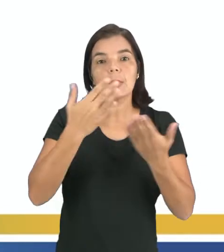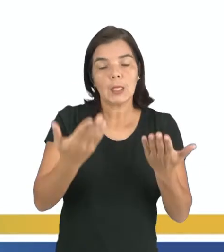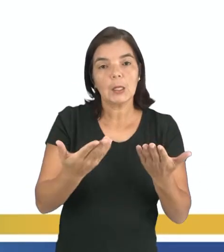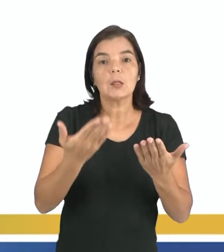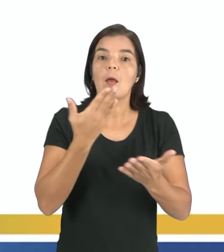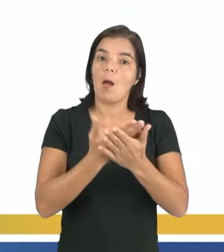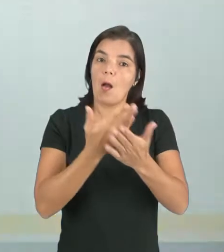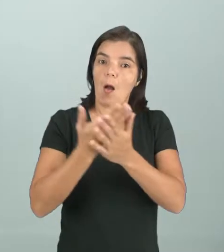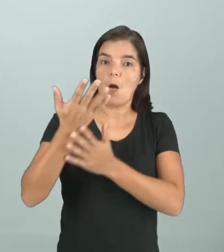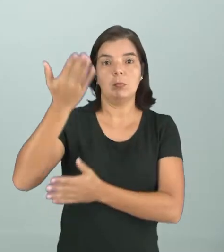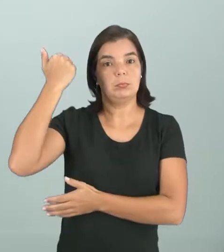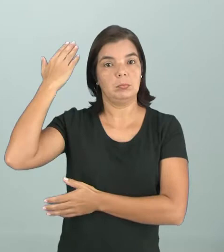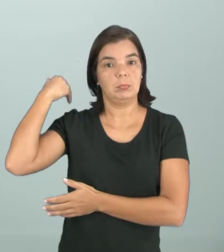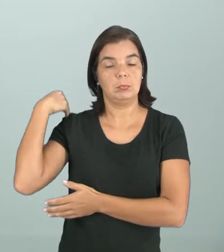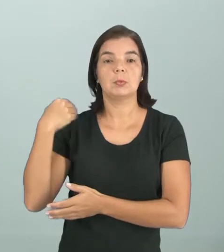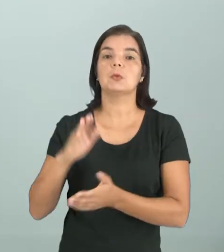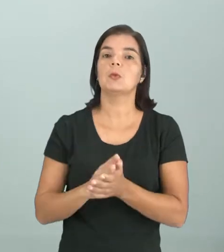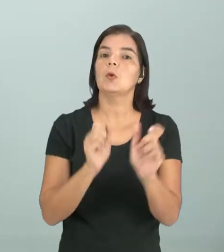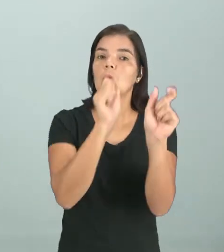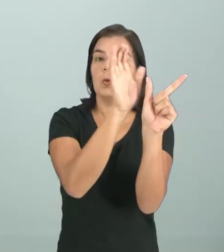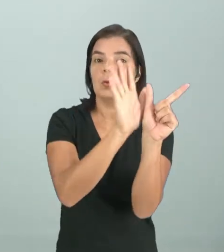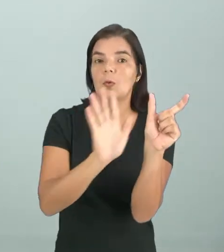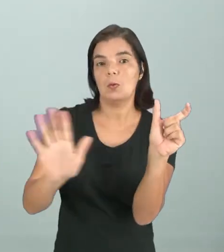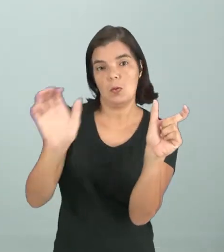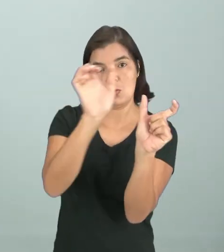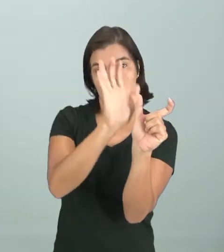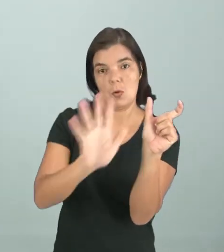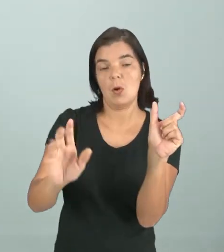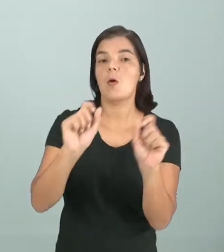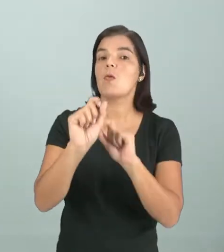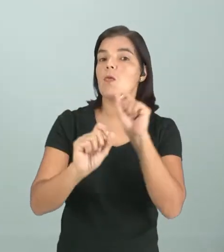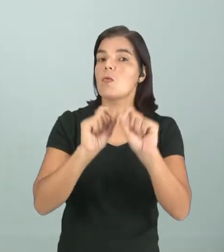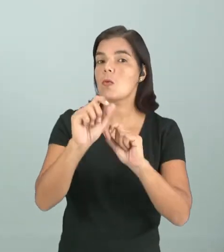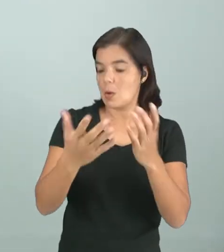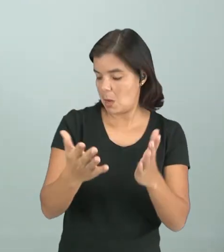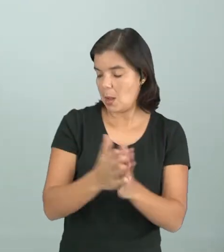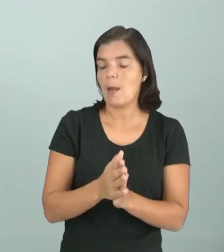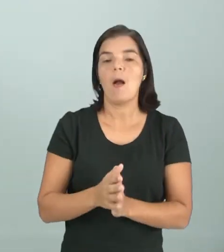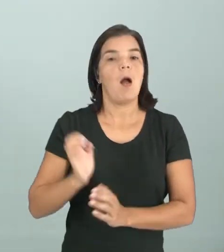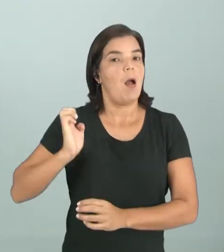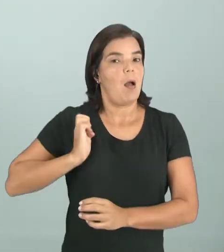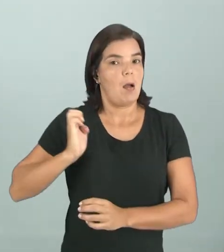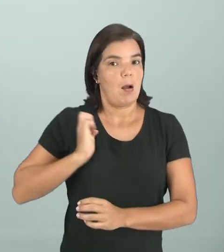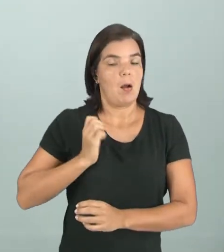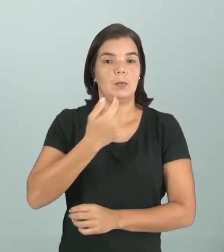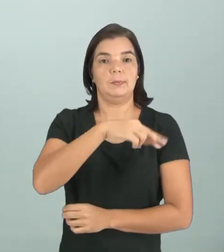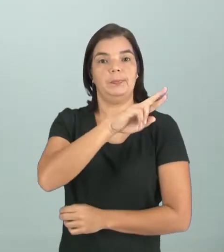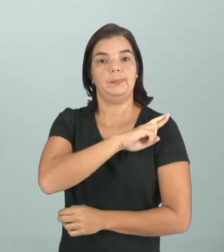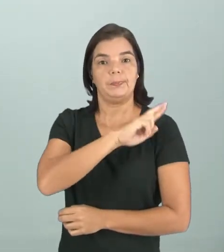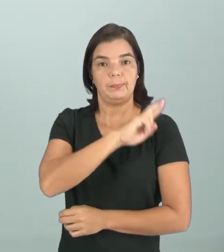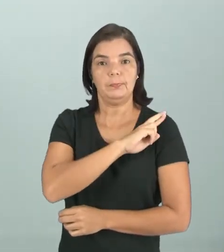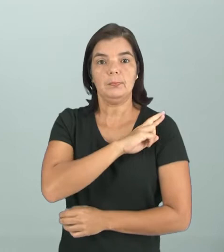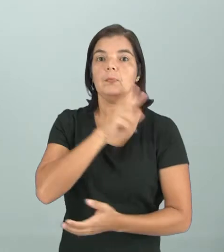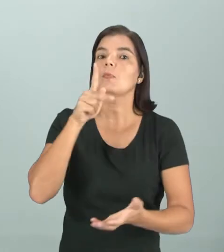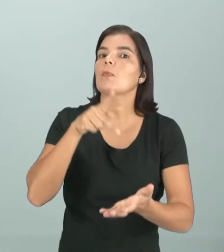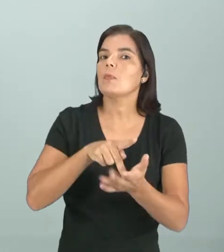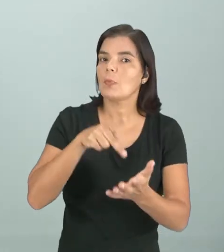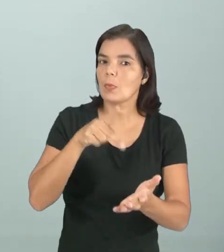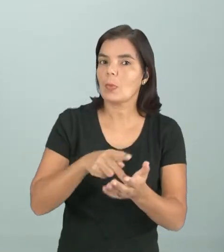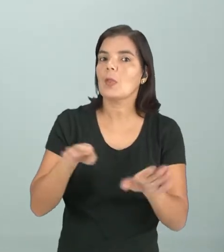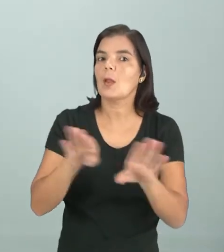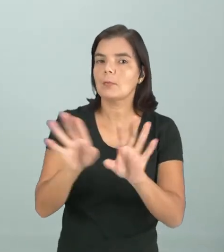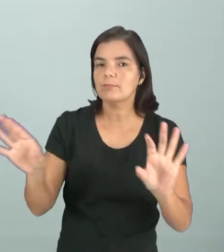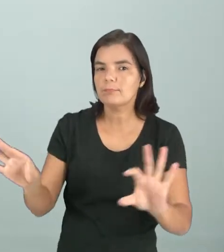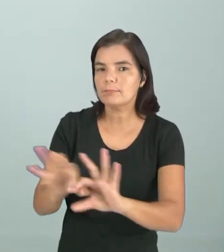pouquinho a aula passada, esse chargista ele vai considerar a ética, a responsabilidade, a verdade e vai